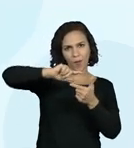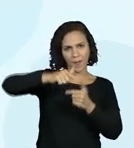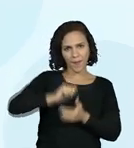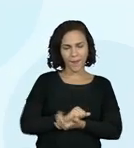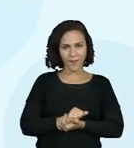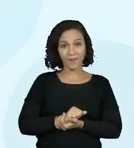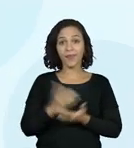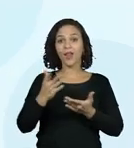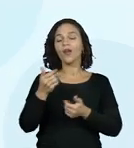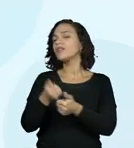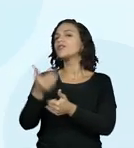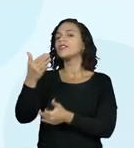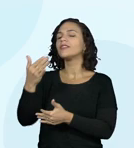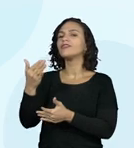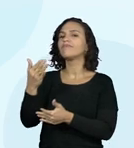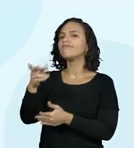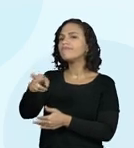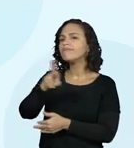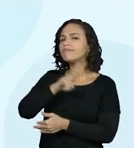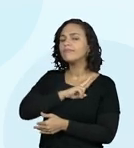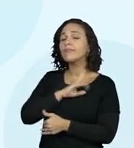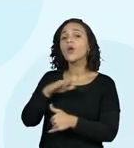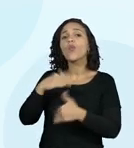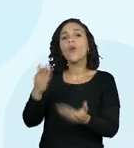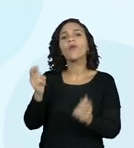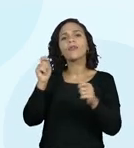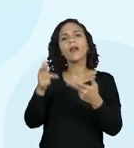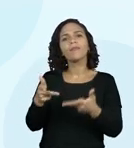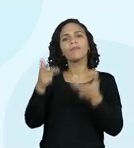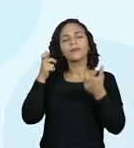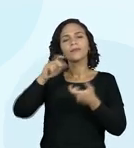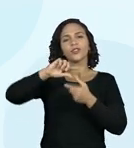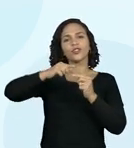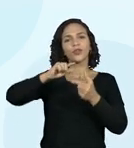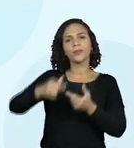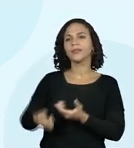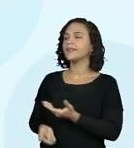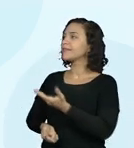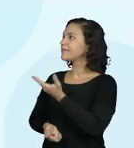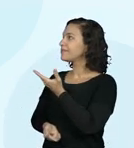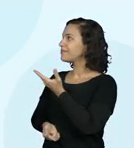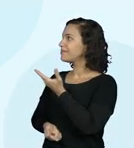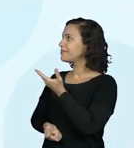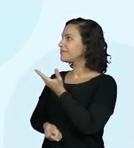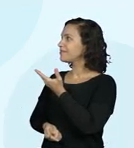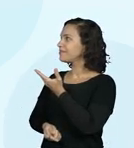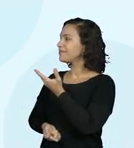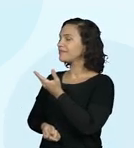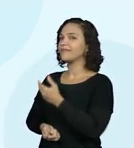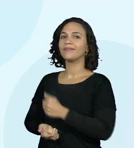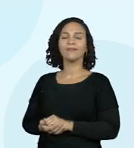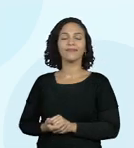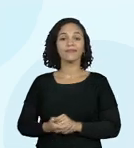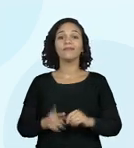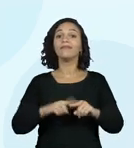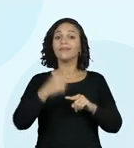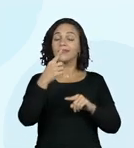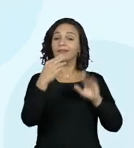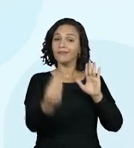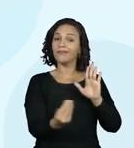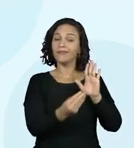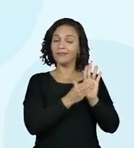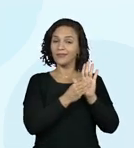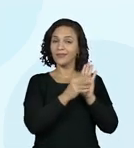chat respondendo. Quais figuras geométricas você pode identificar na fotografia mostrada? E depois registre o nome dessa